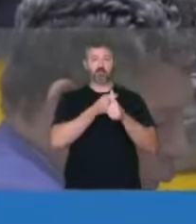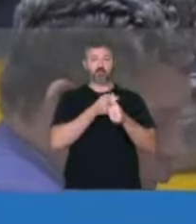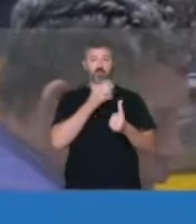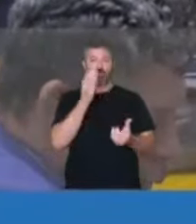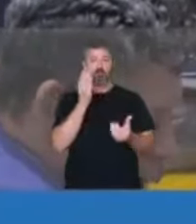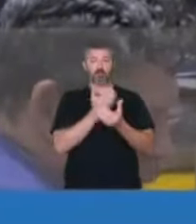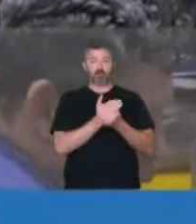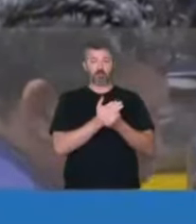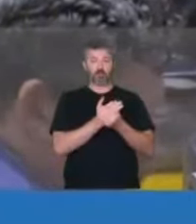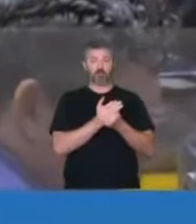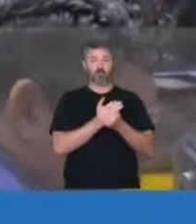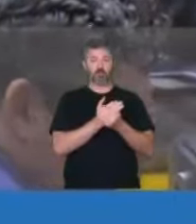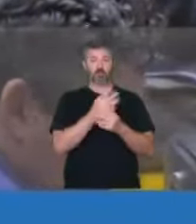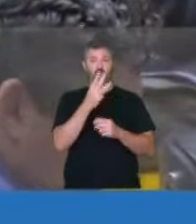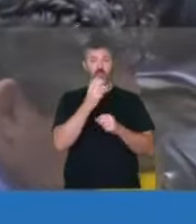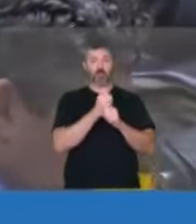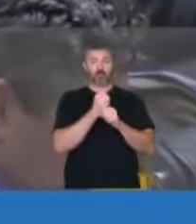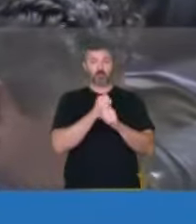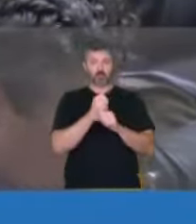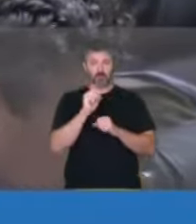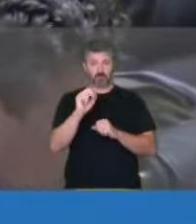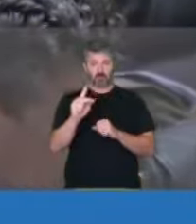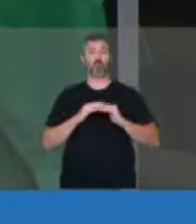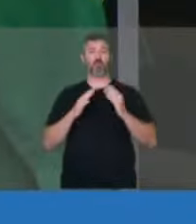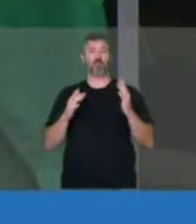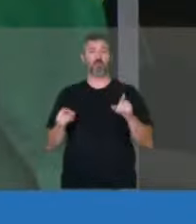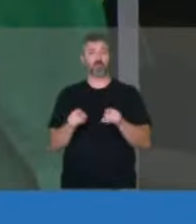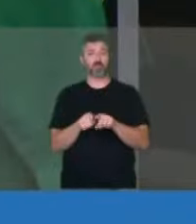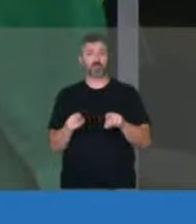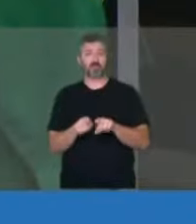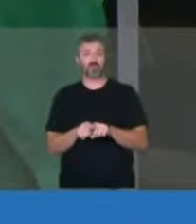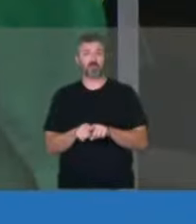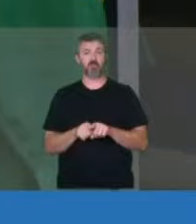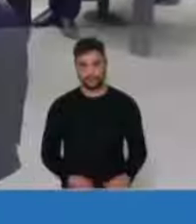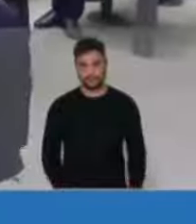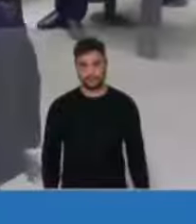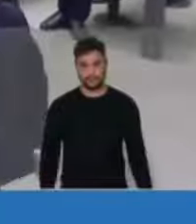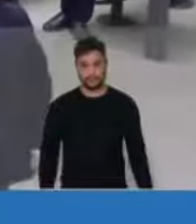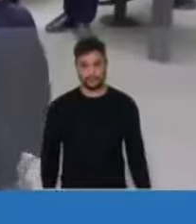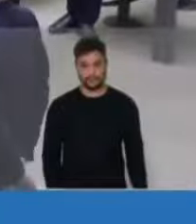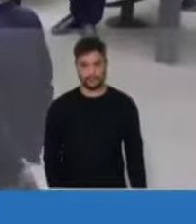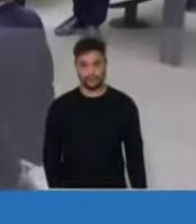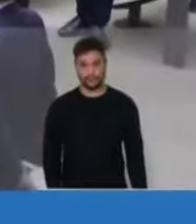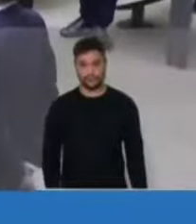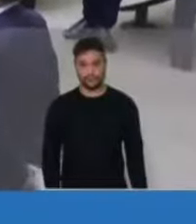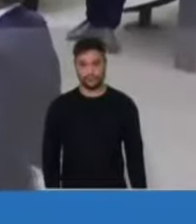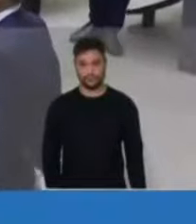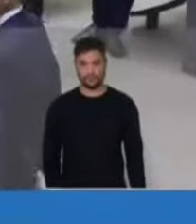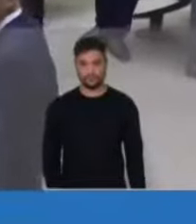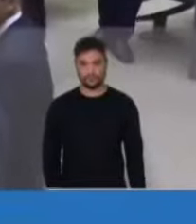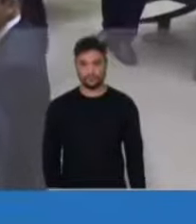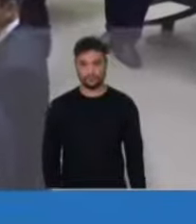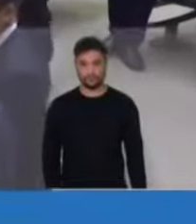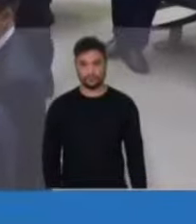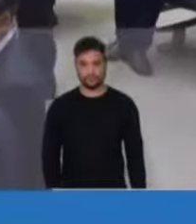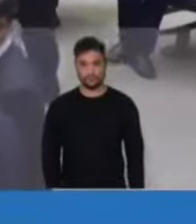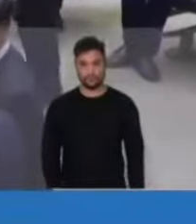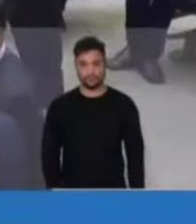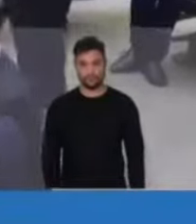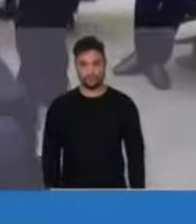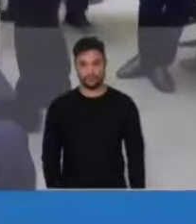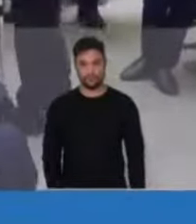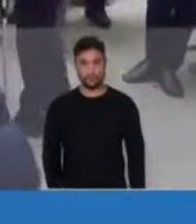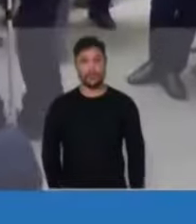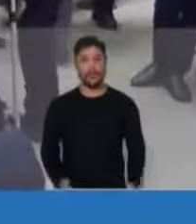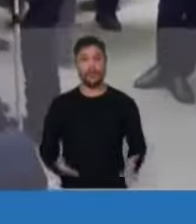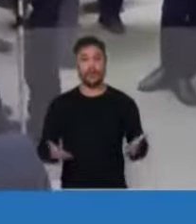incluir um tipo de anistia ao perdão né o perdão dessa dívida durante esse prazo de 36 meses foi uma estratégia